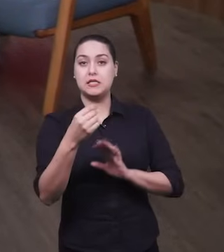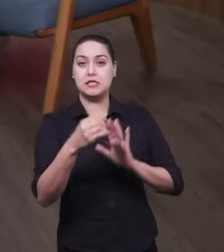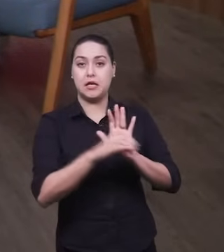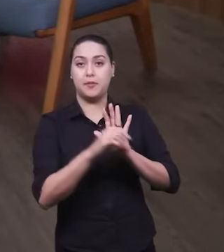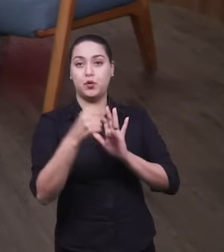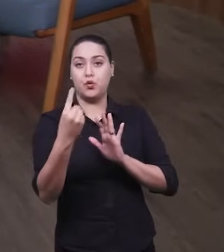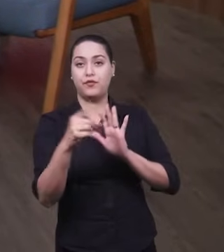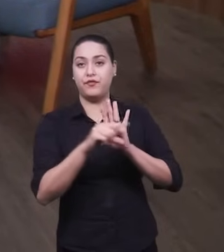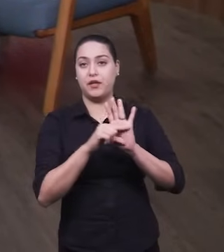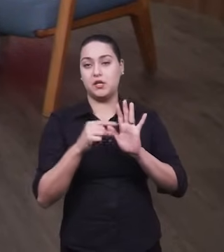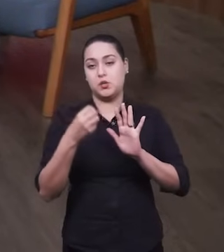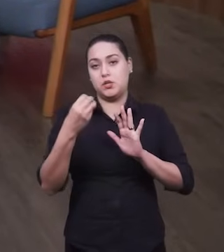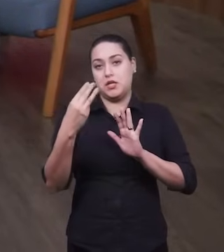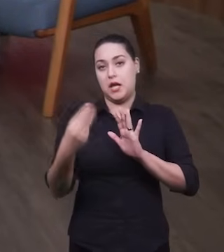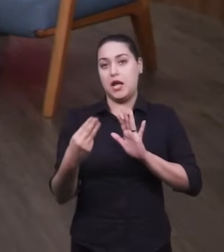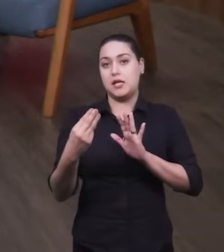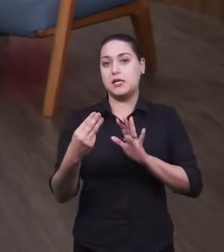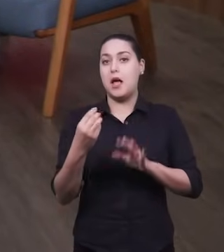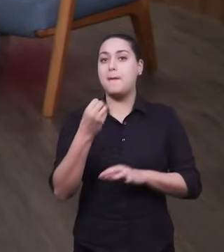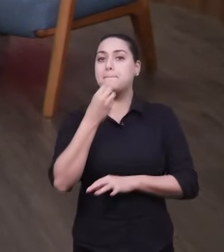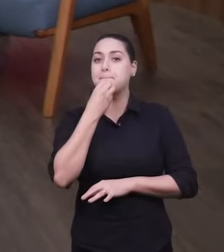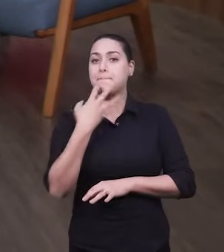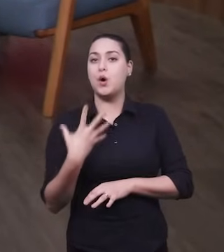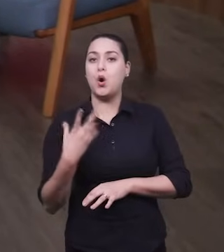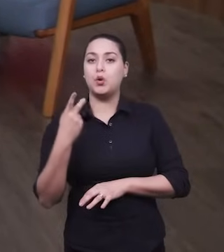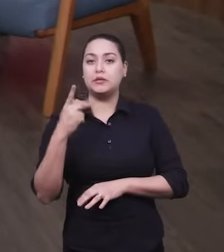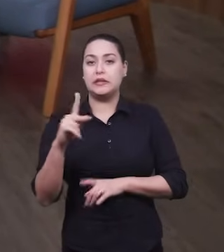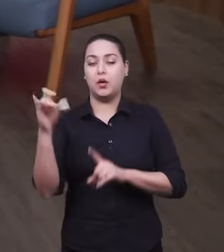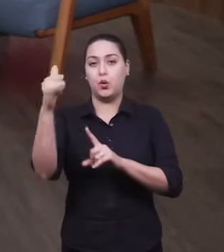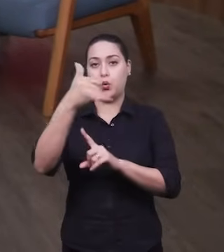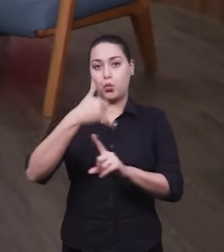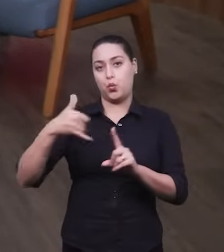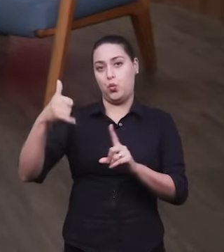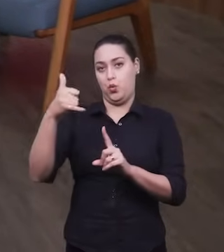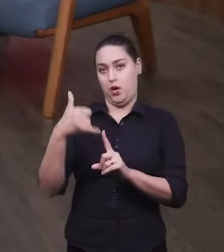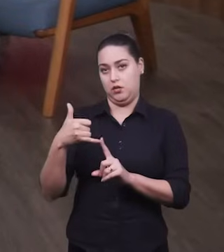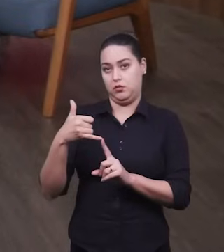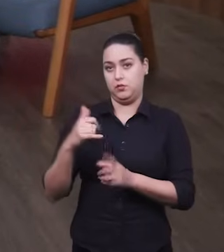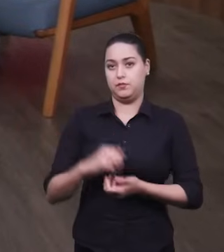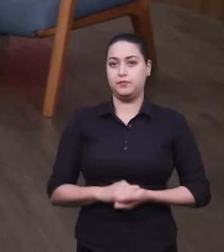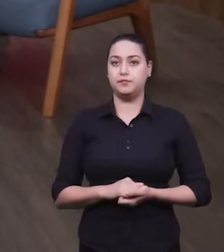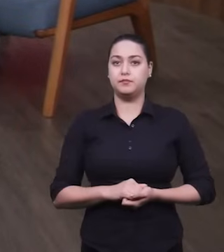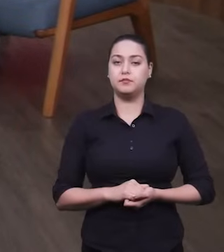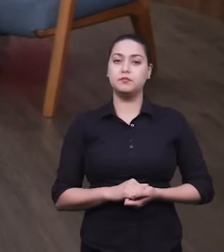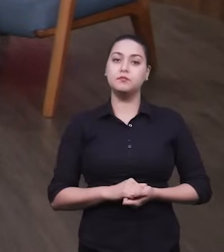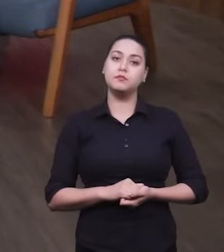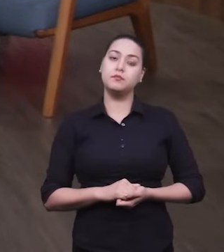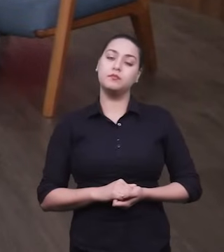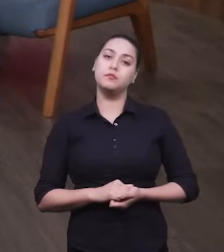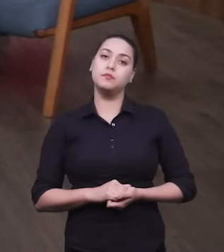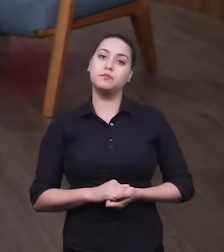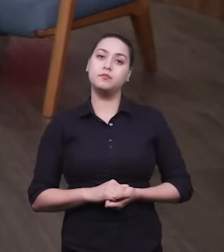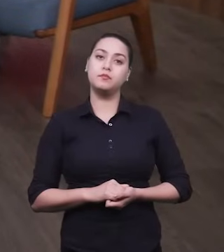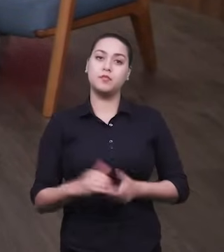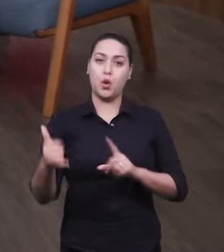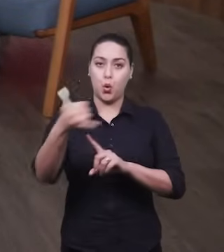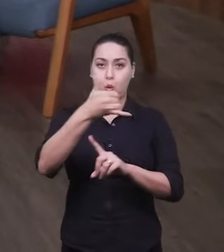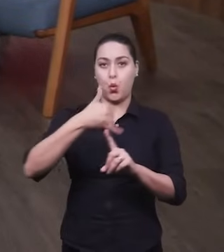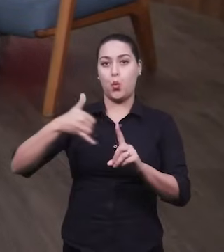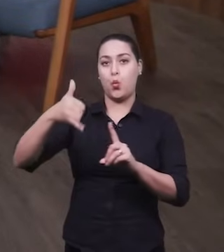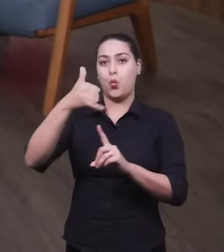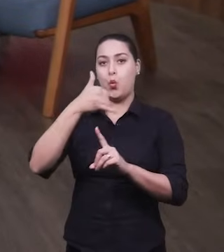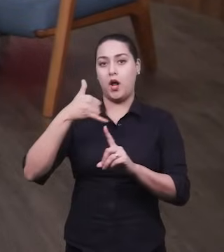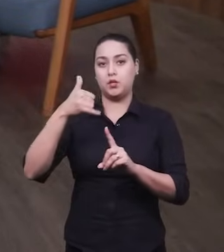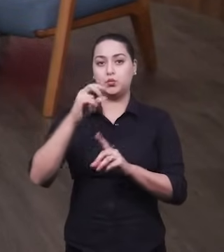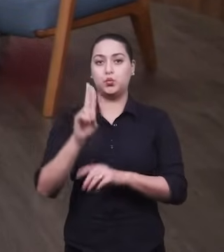são bons os teus ungüentos. Qual a aplicação que nós podemos fazer? O unguento era usado